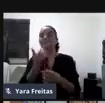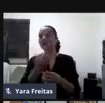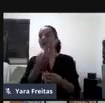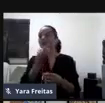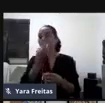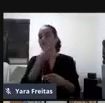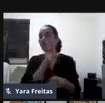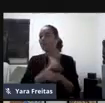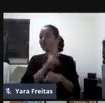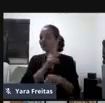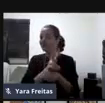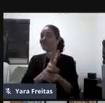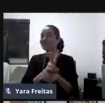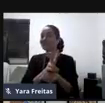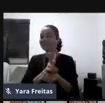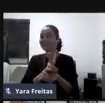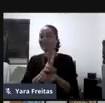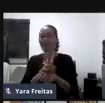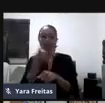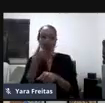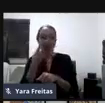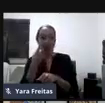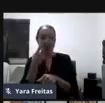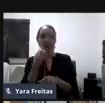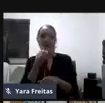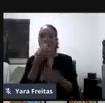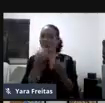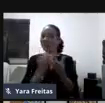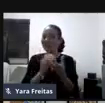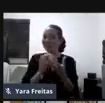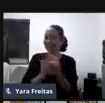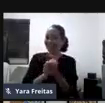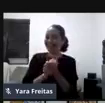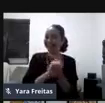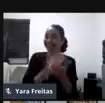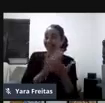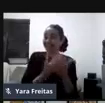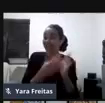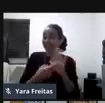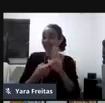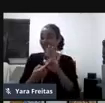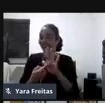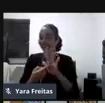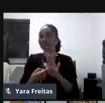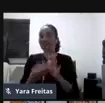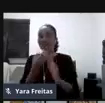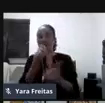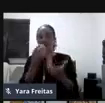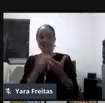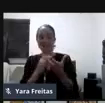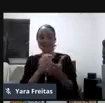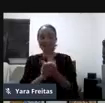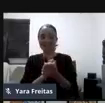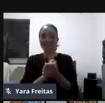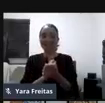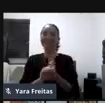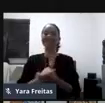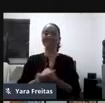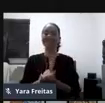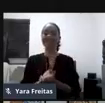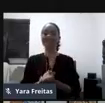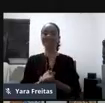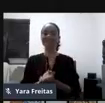Então, aí um benefício do casamento, os estudos têm demonstrado isso, certo?